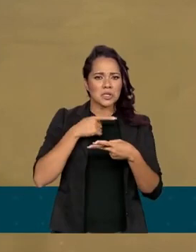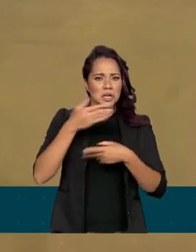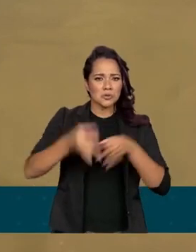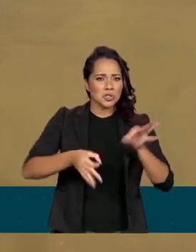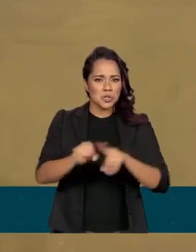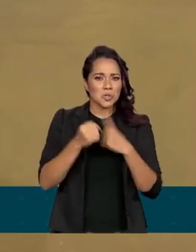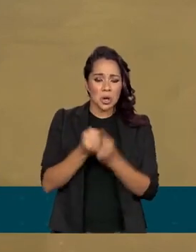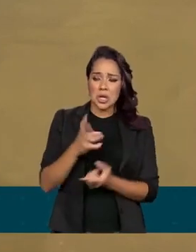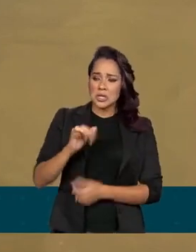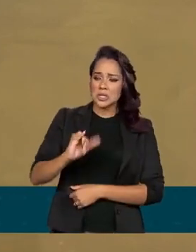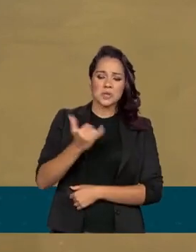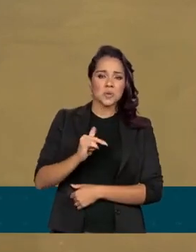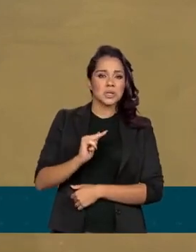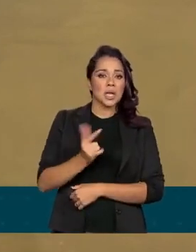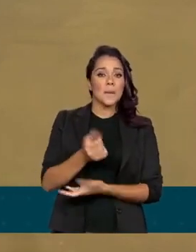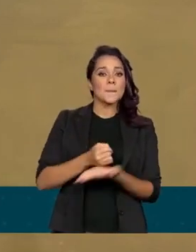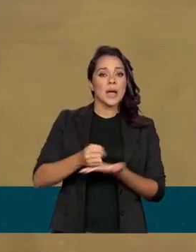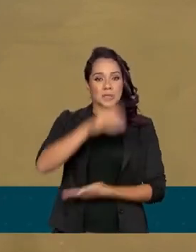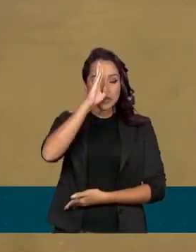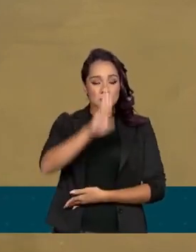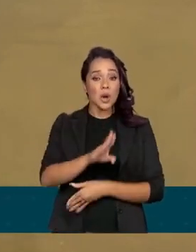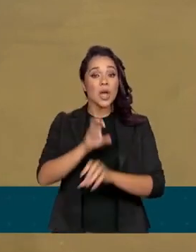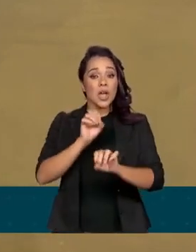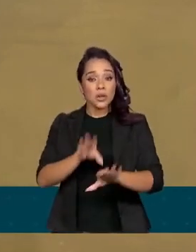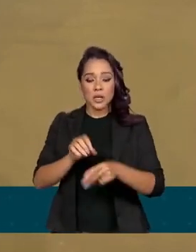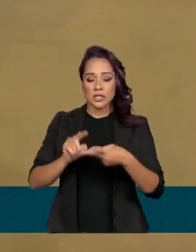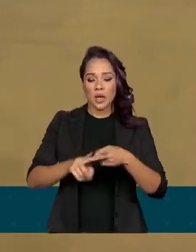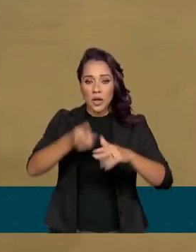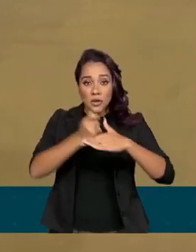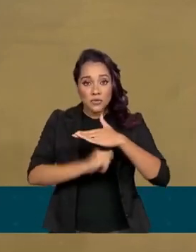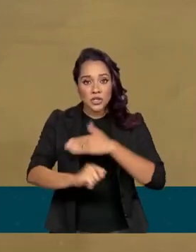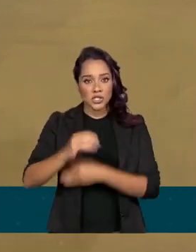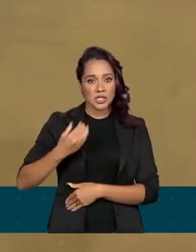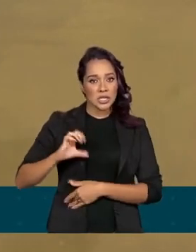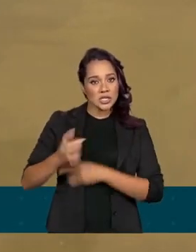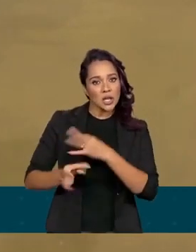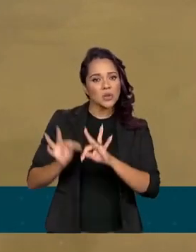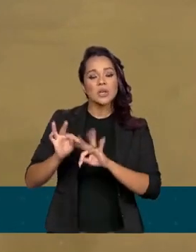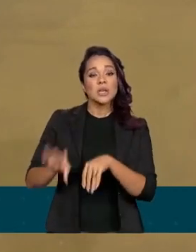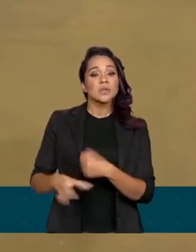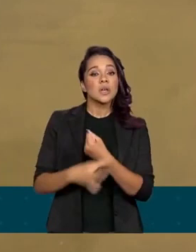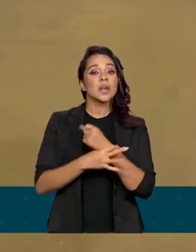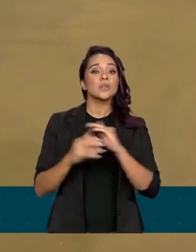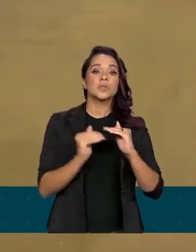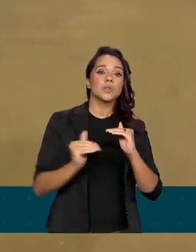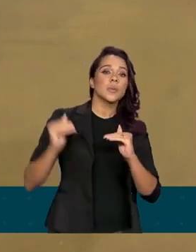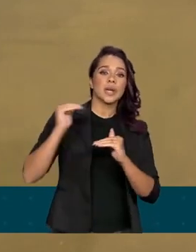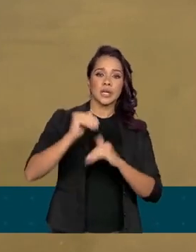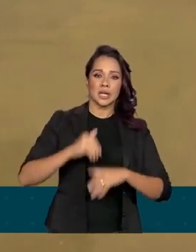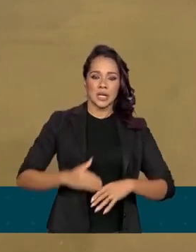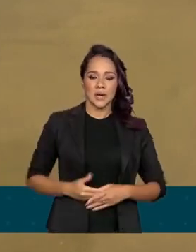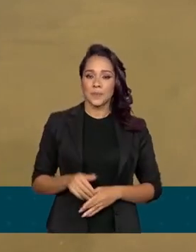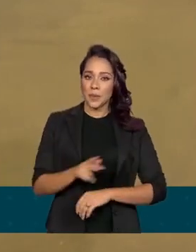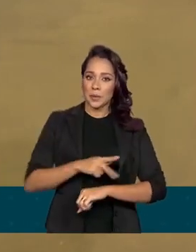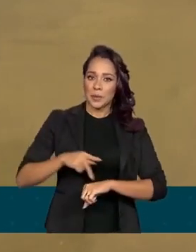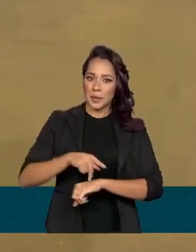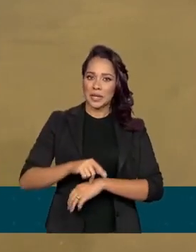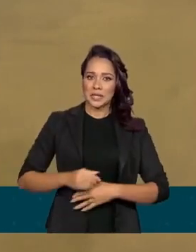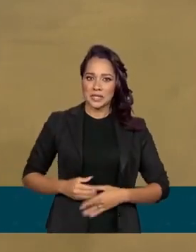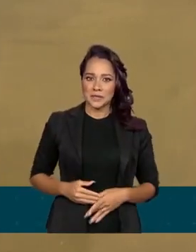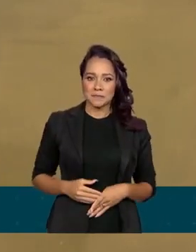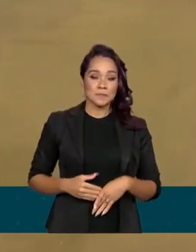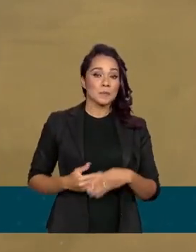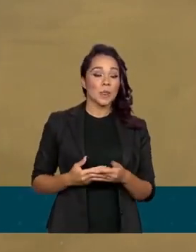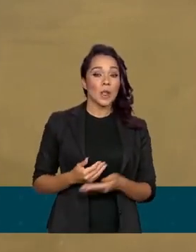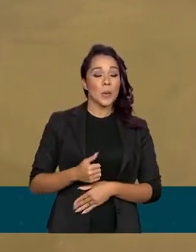social sem investir na educação, sem investir em ciência e tecnologia. Isso garante soberania para um país.